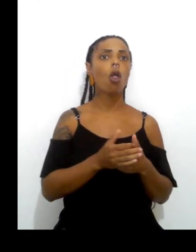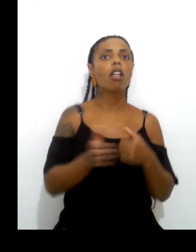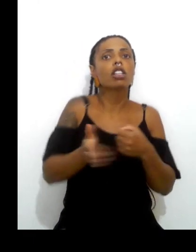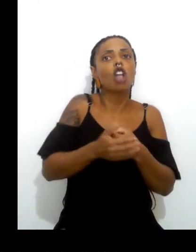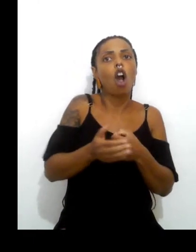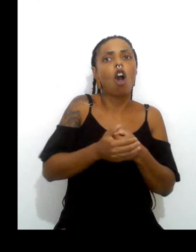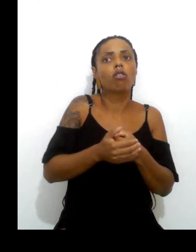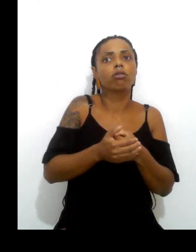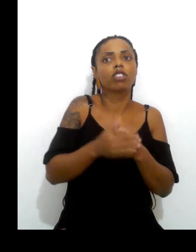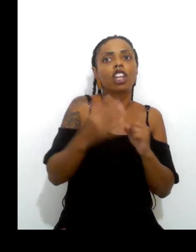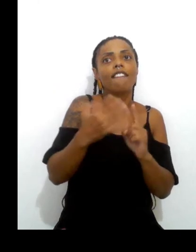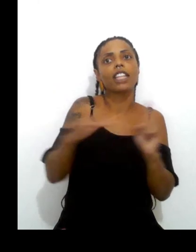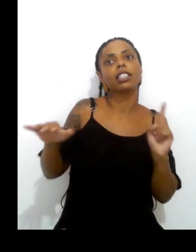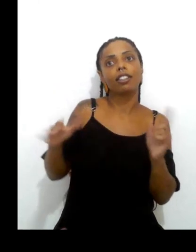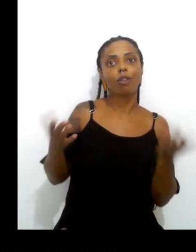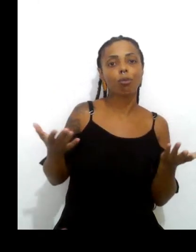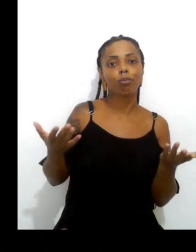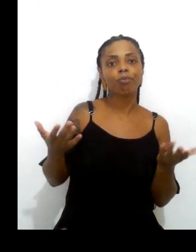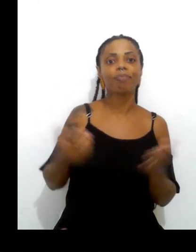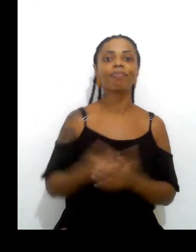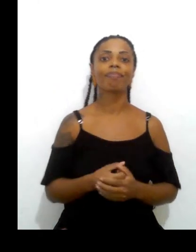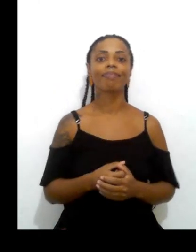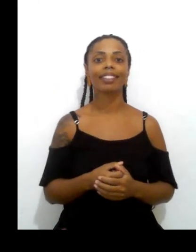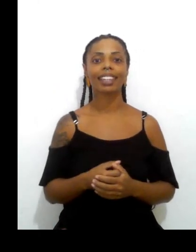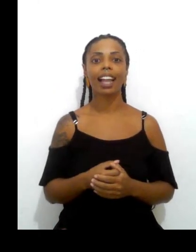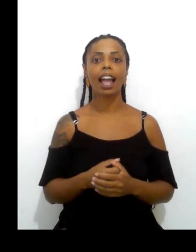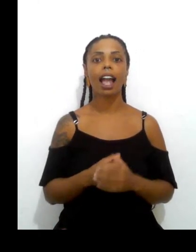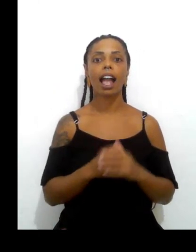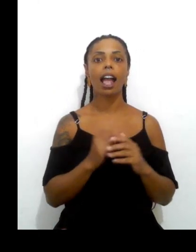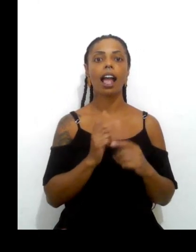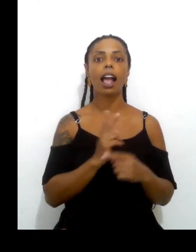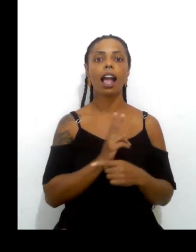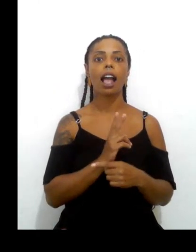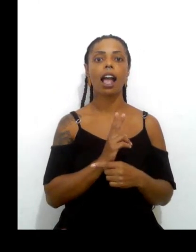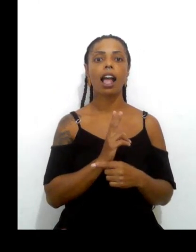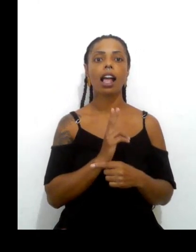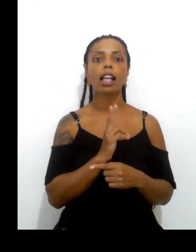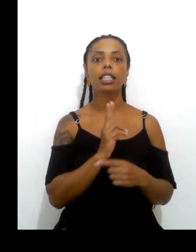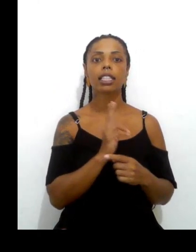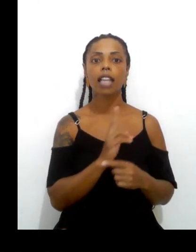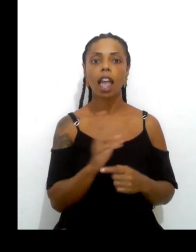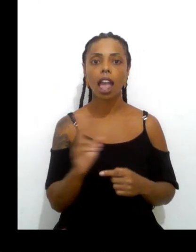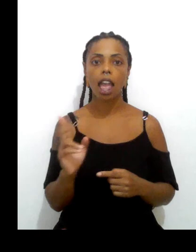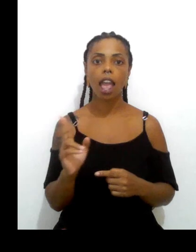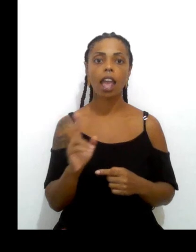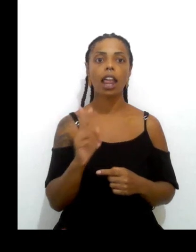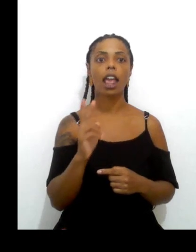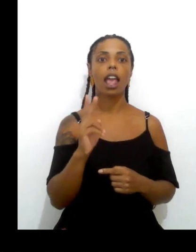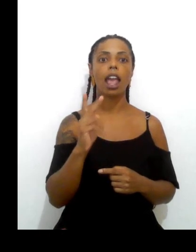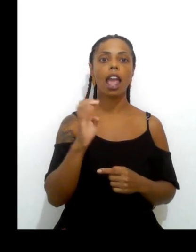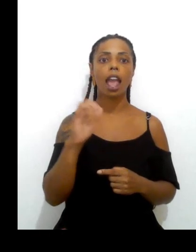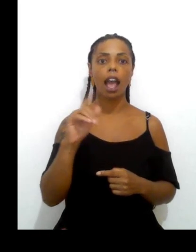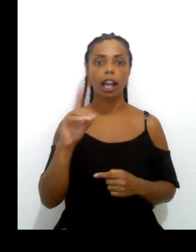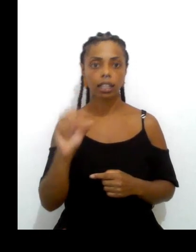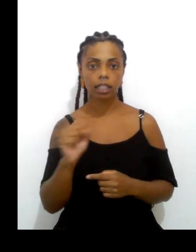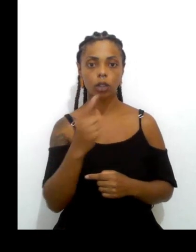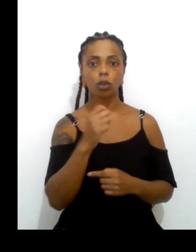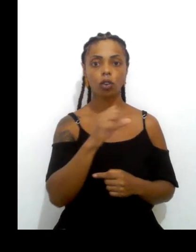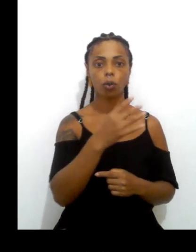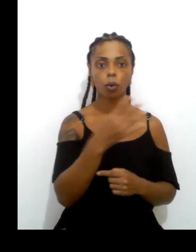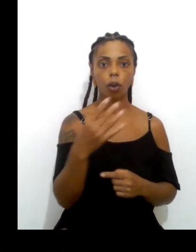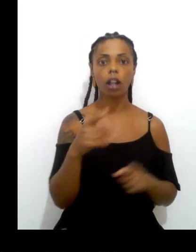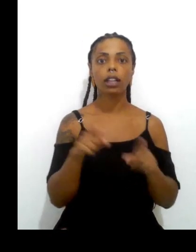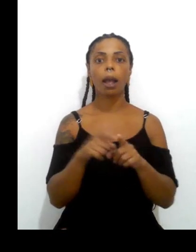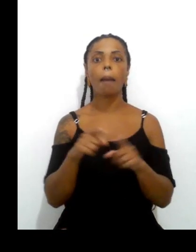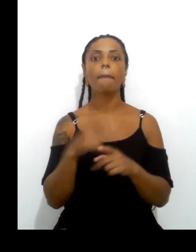a série Heads de 49 a placa 40 São dois momentos muito importantes dessa auto-relação